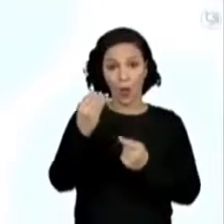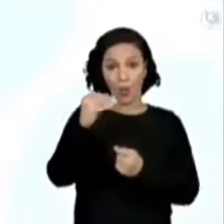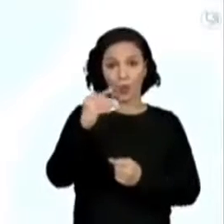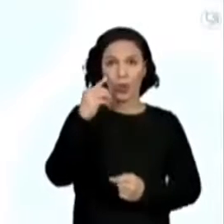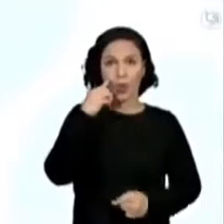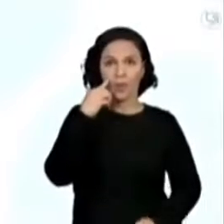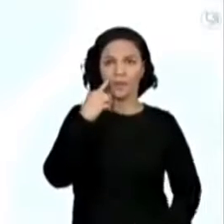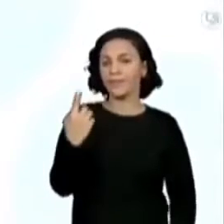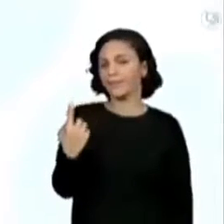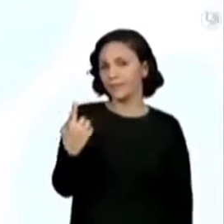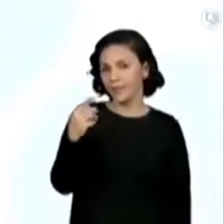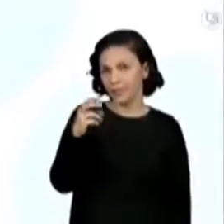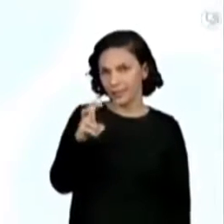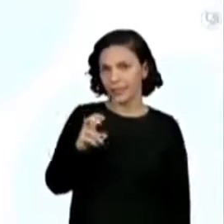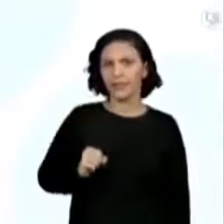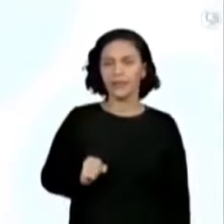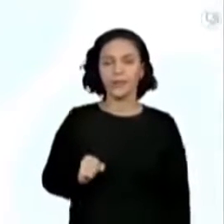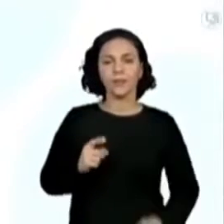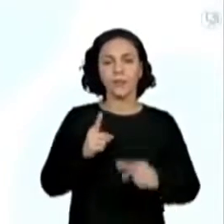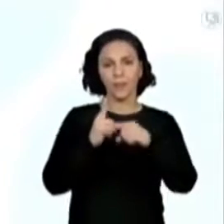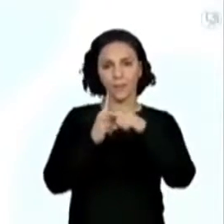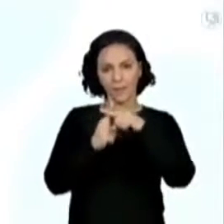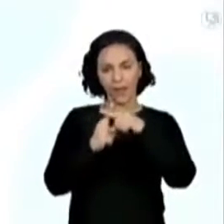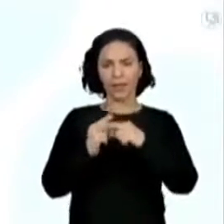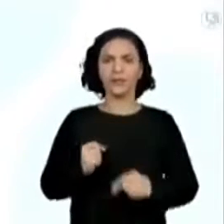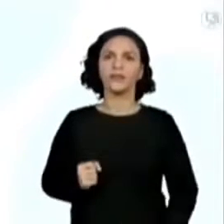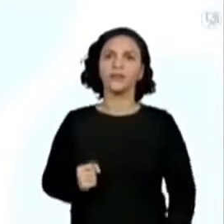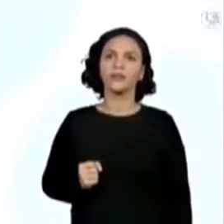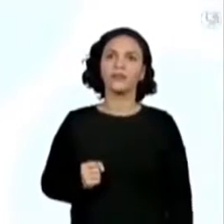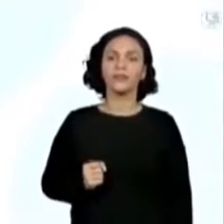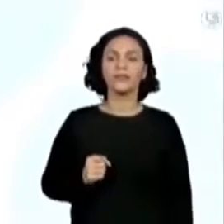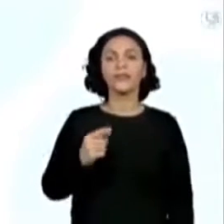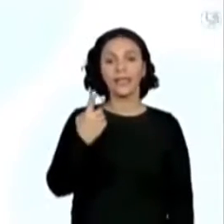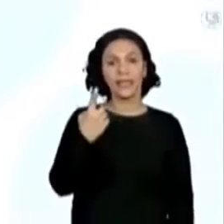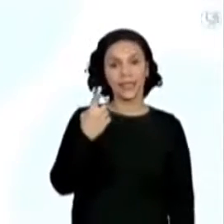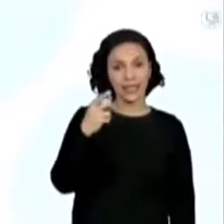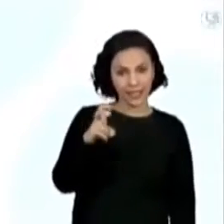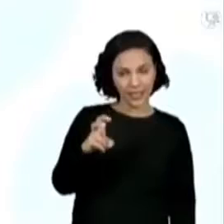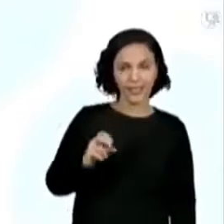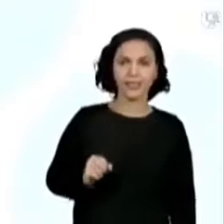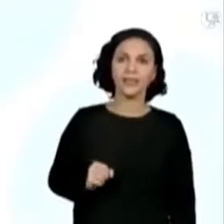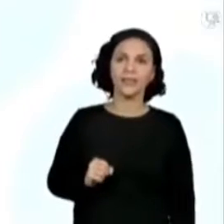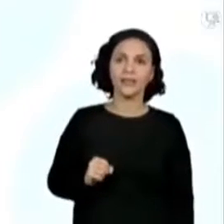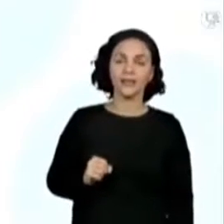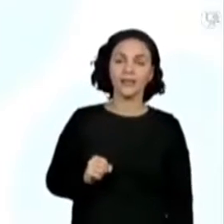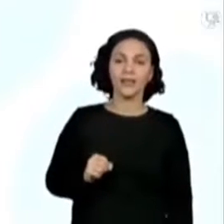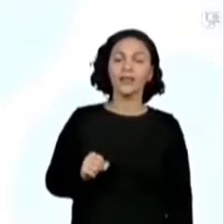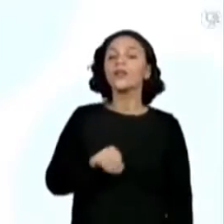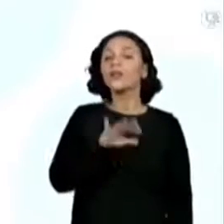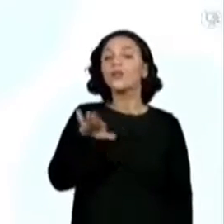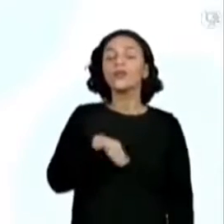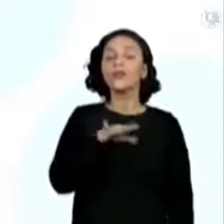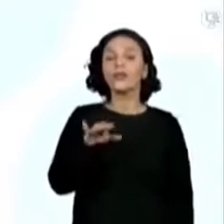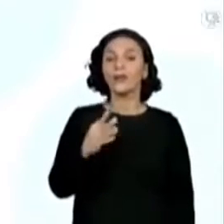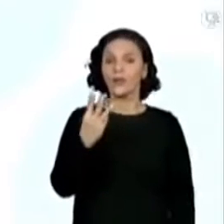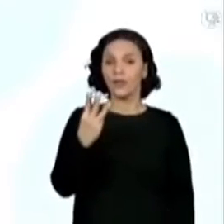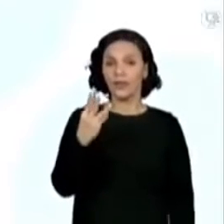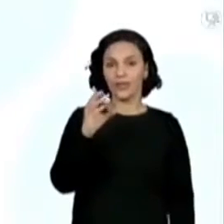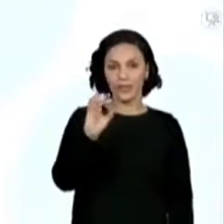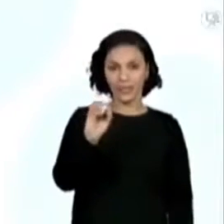ó, 15 mais 15, que deu o quê?